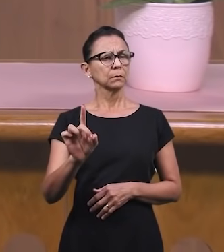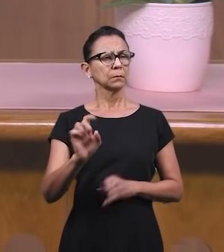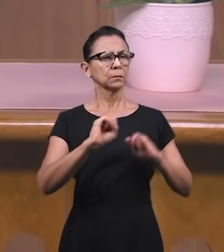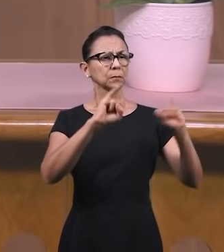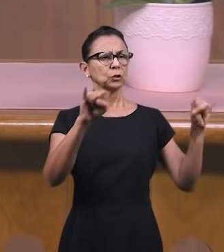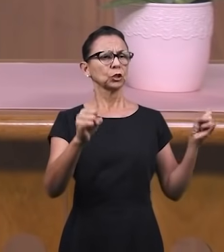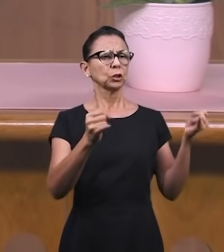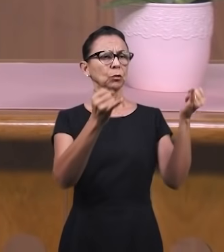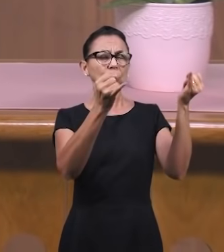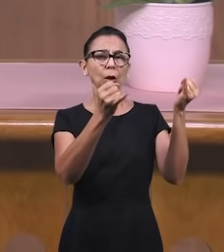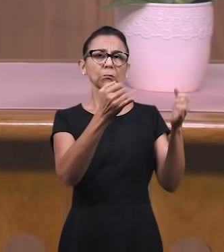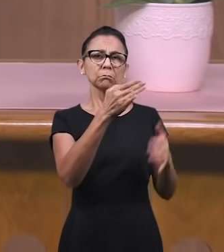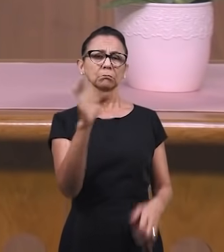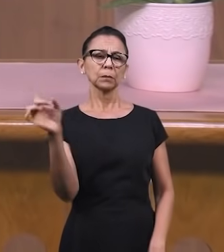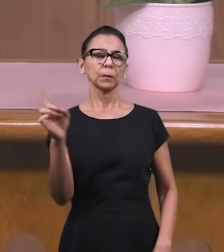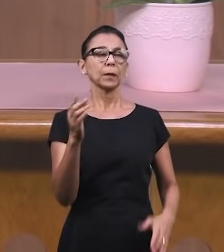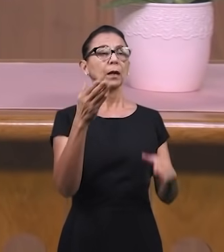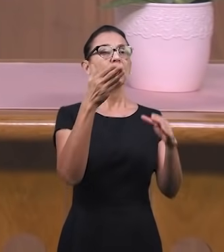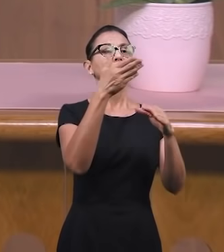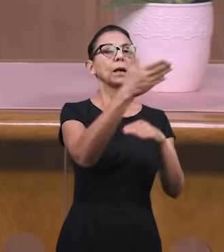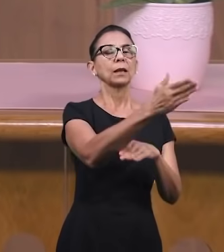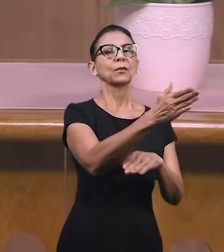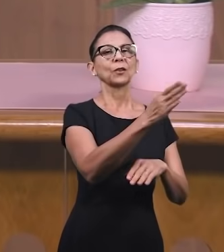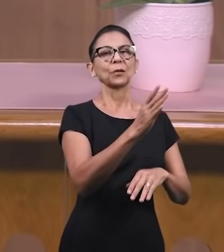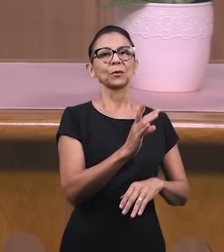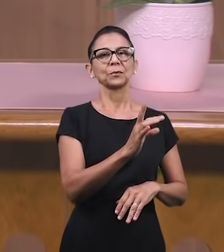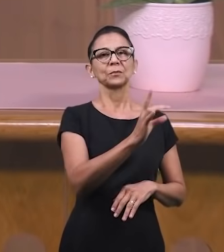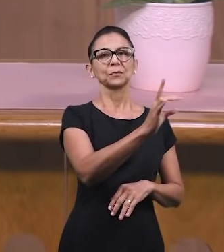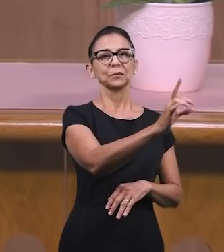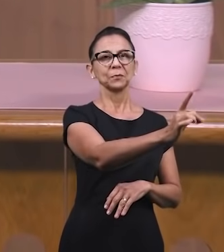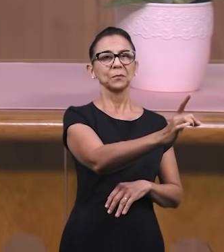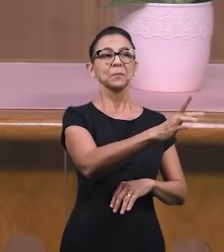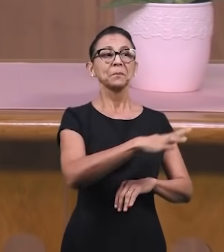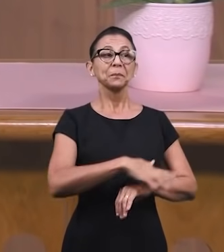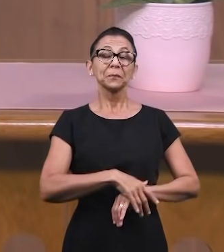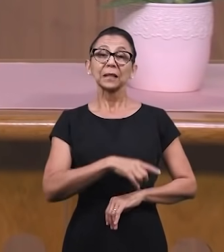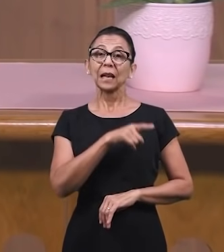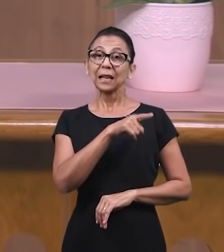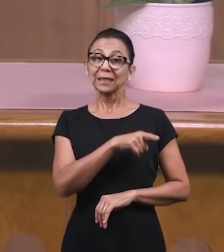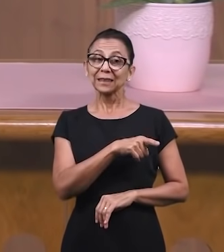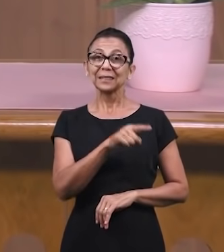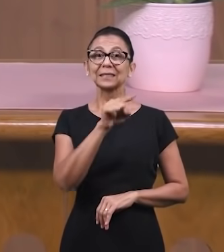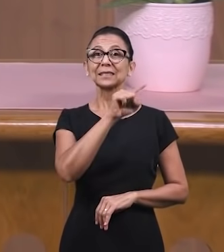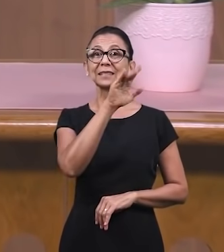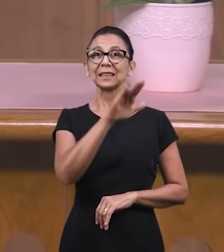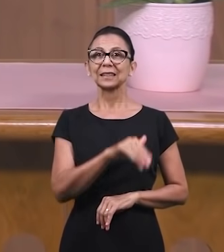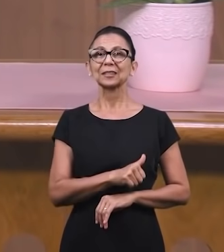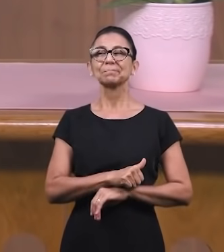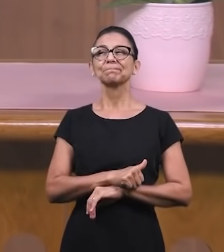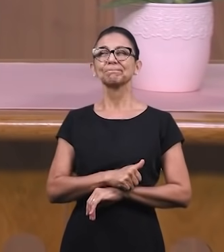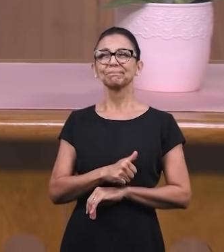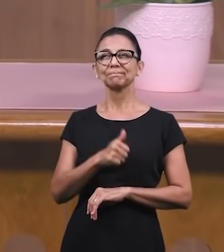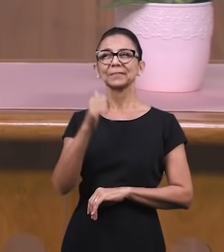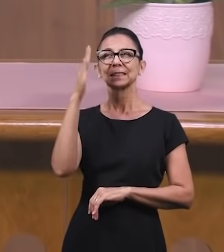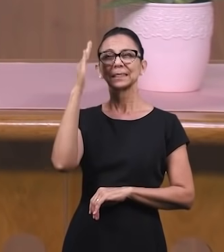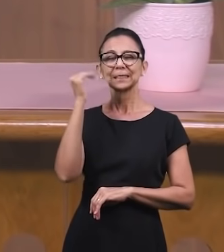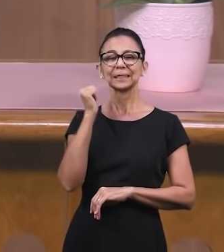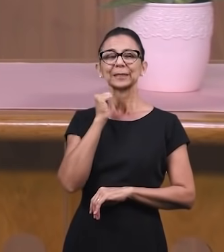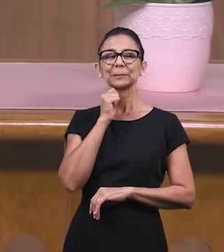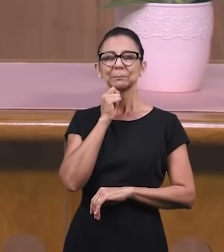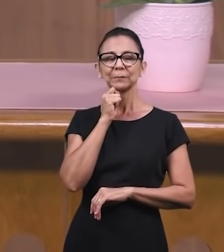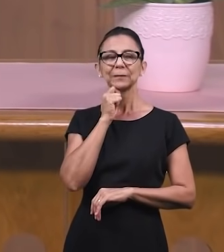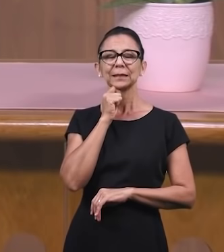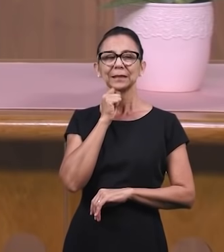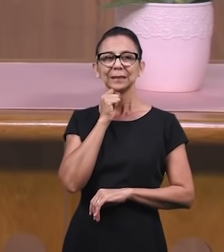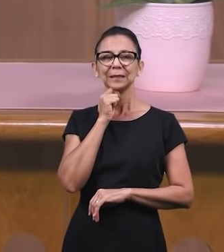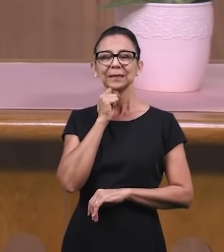ele inferiu, ou seja, ele concluiu o lugar, ou um dos lugares por onde Jesus ia passar. E ele queria